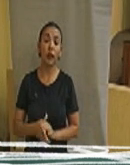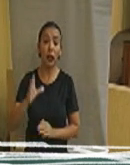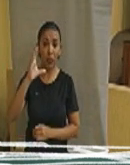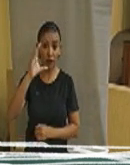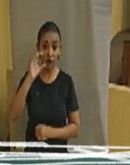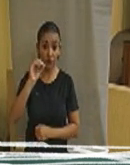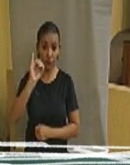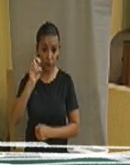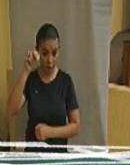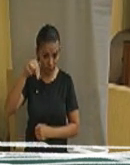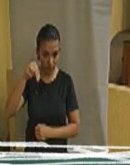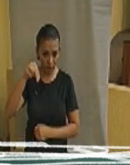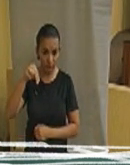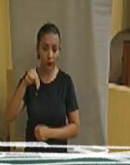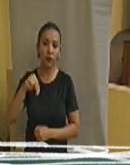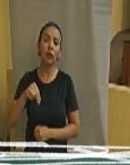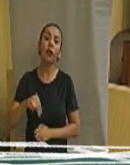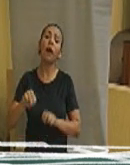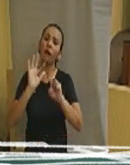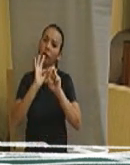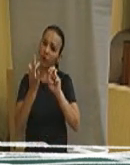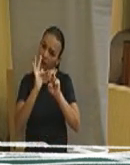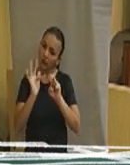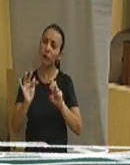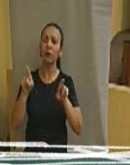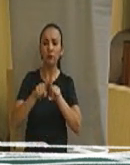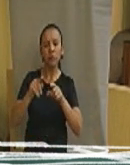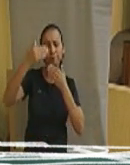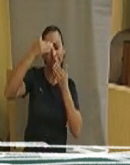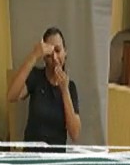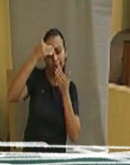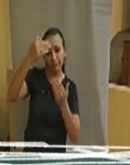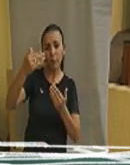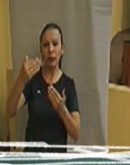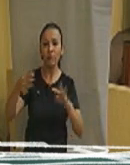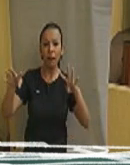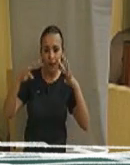EAD agradecem a atenção de todos e desejamos uma ótima eleição.